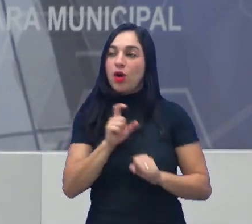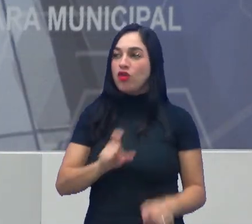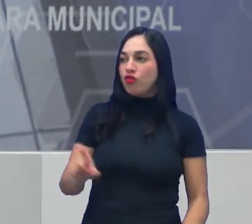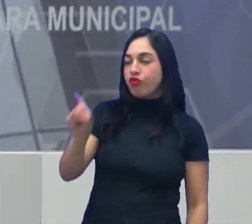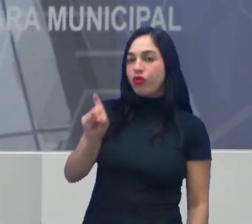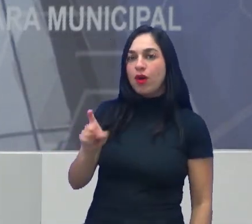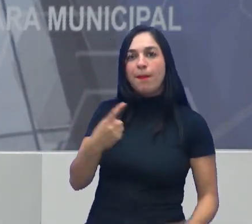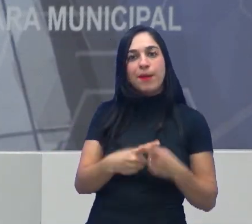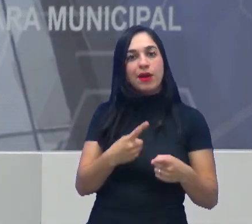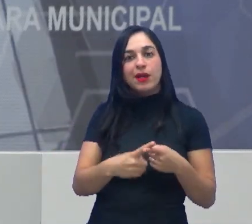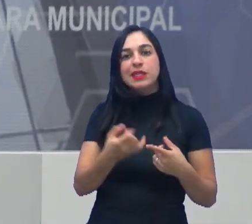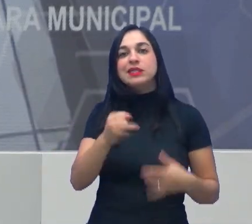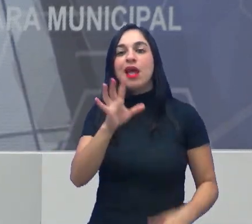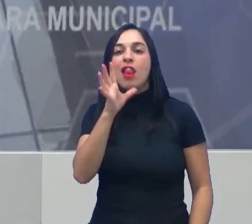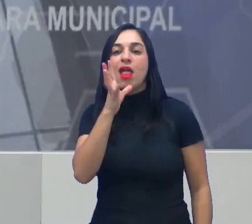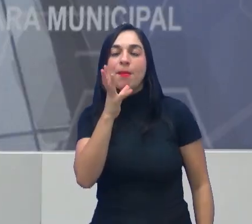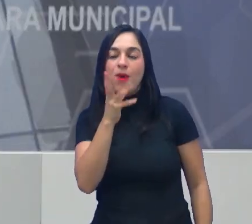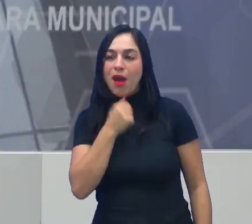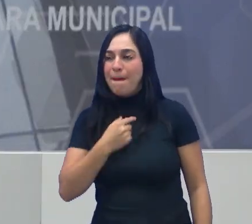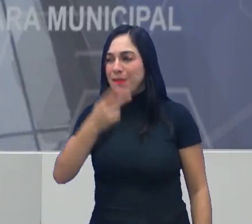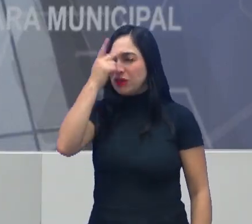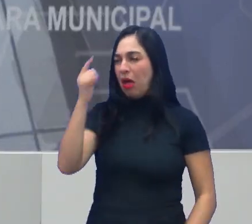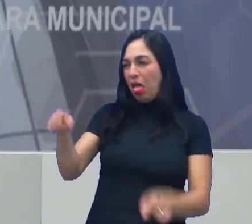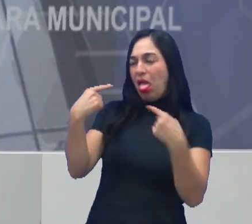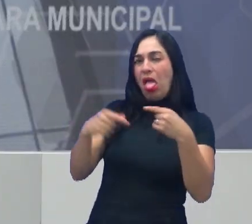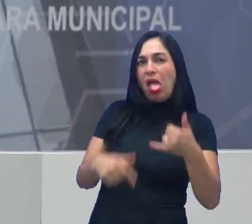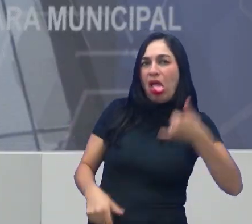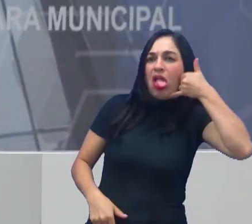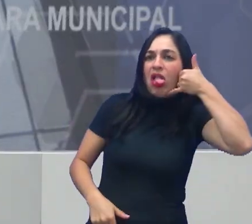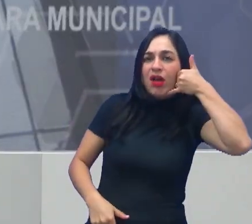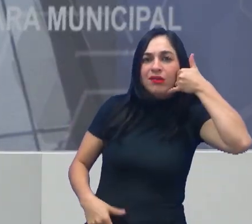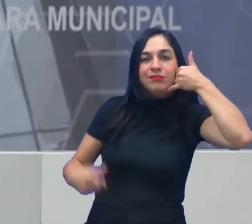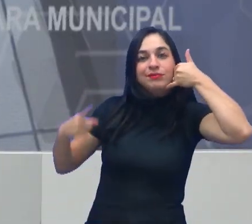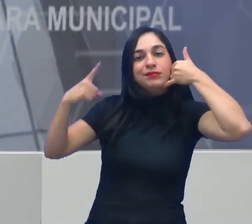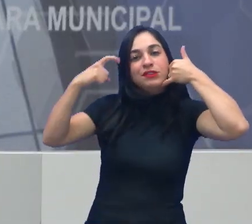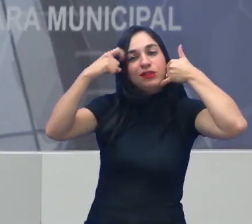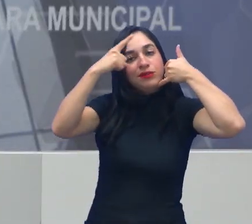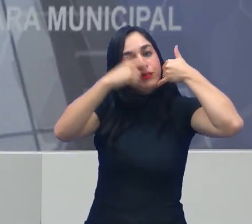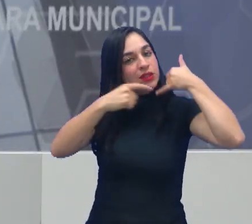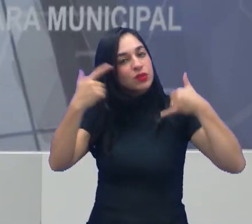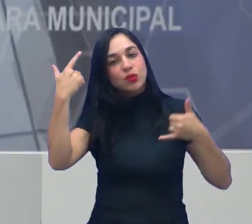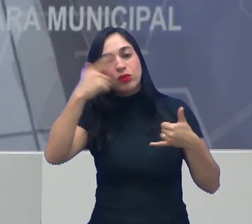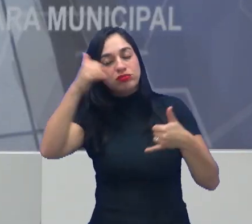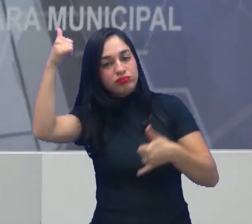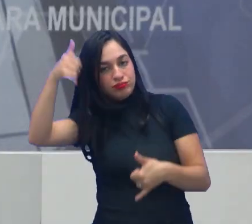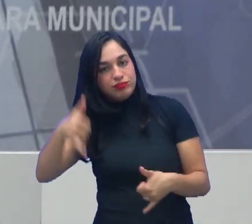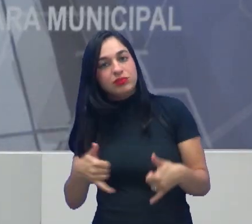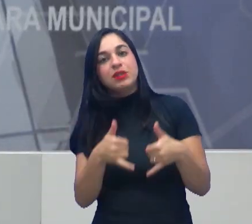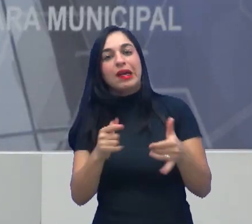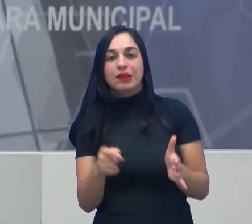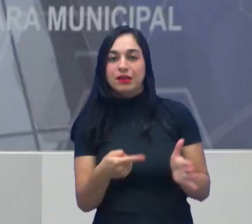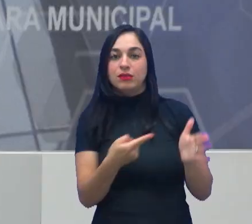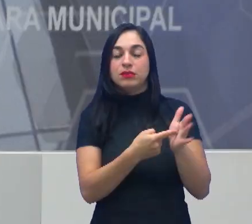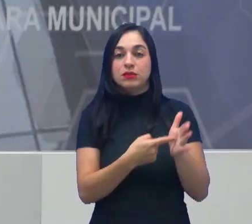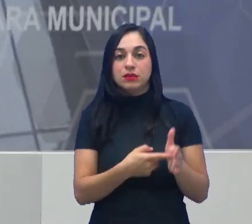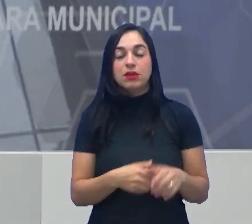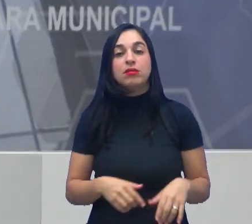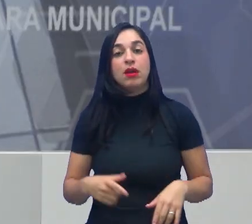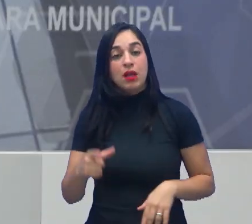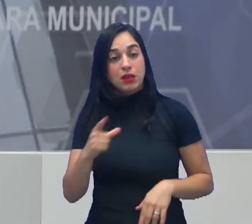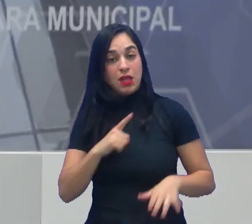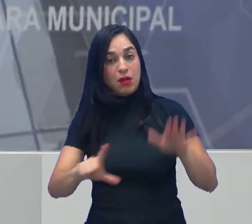agredida ou violada. E o spray de defesa pessoal, que já foi uma lei aprovada no Congresso Nacional, é algo que deveria constar